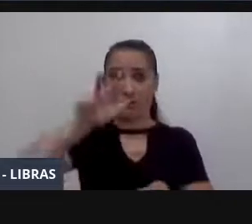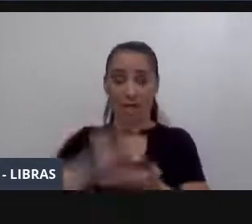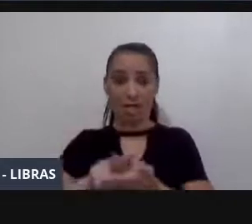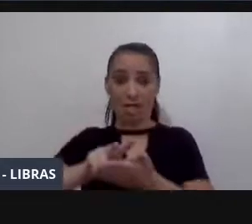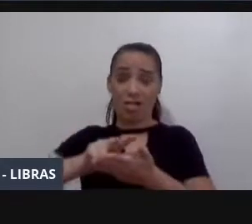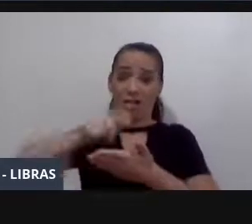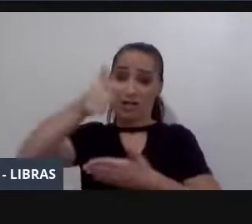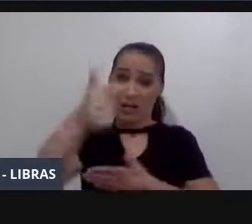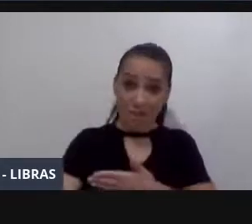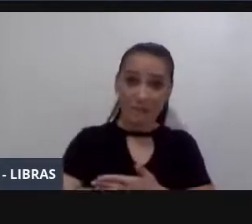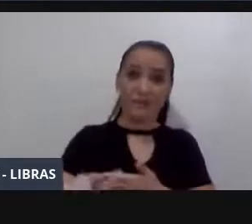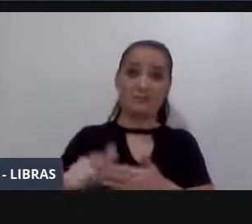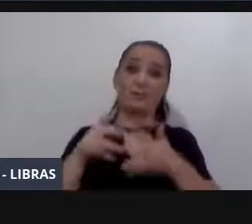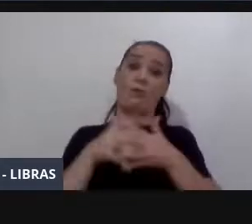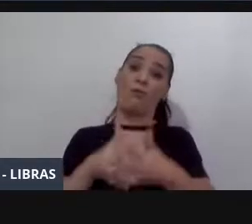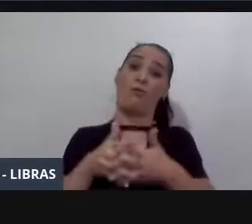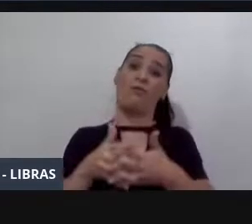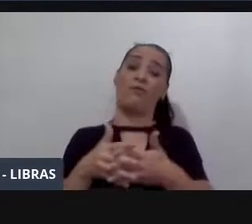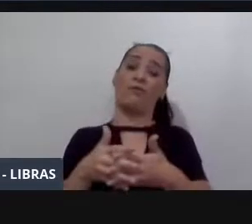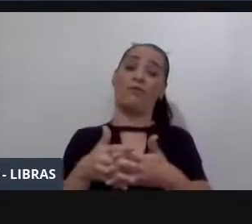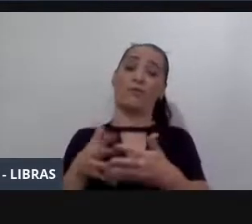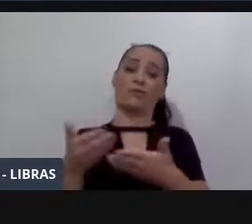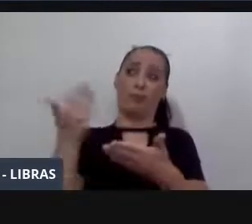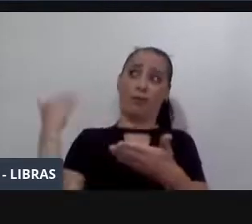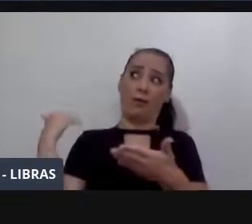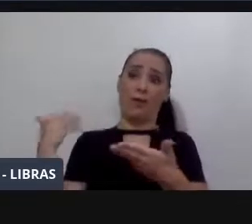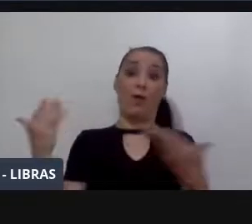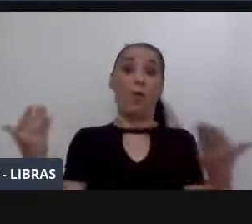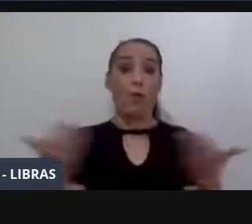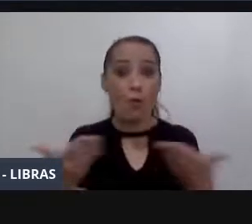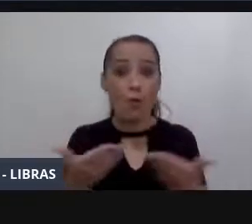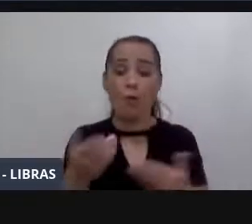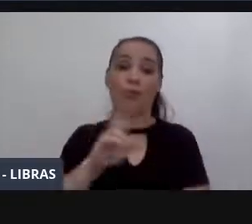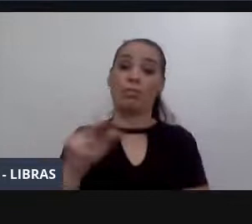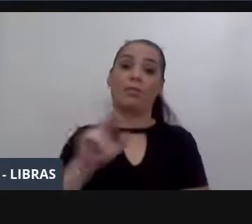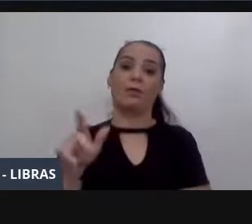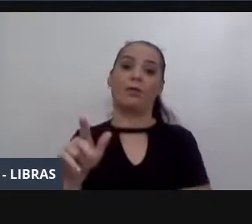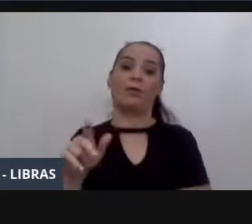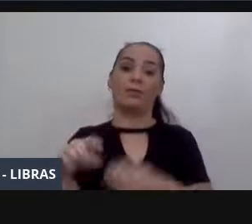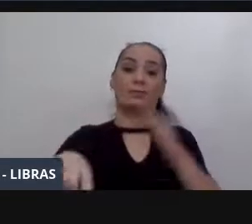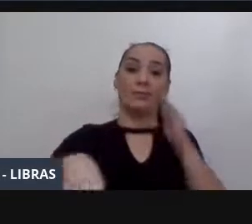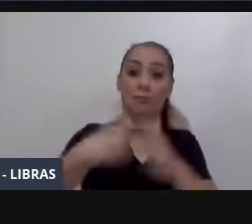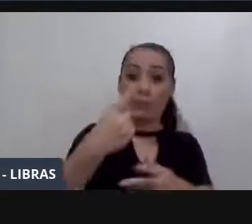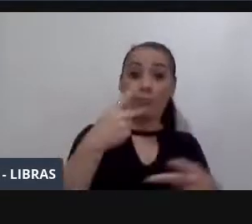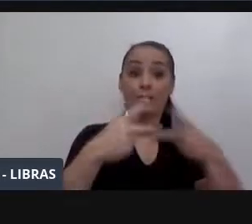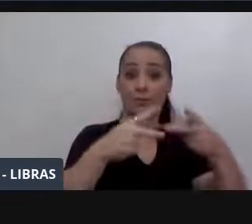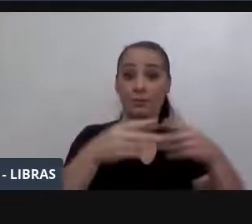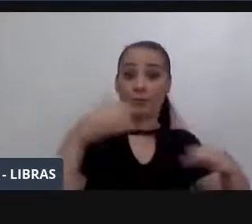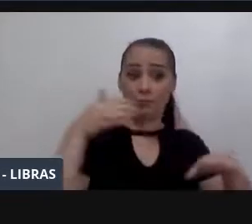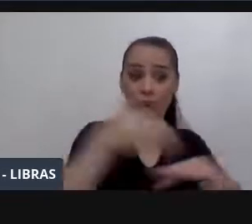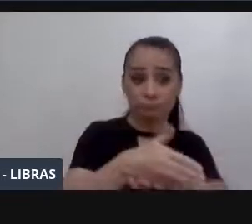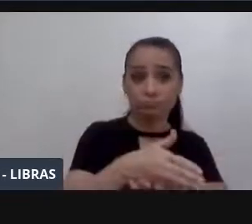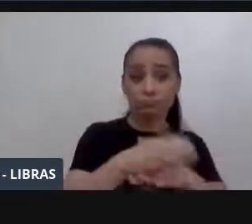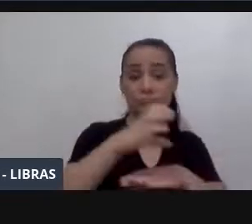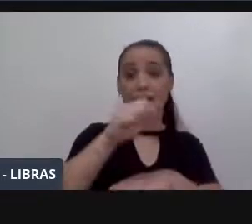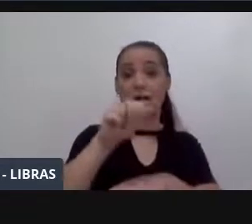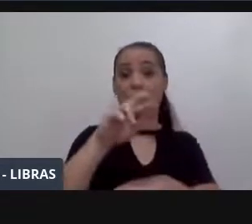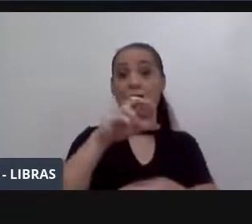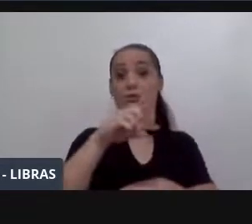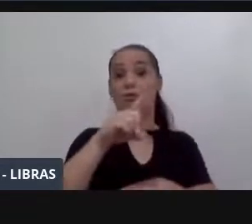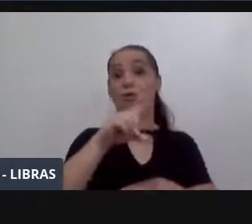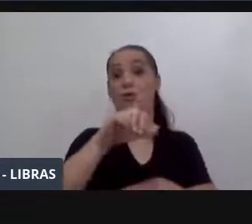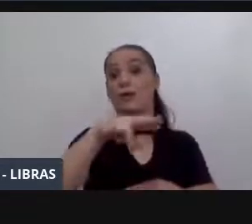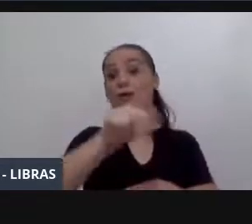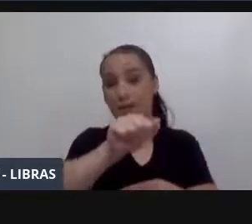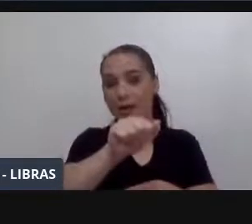Mas hoje não é mais. Hoje você vai primeiro para a plataforma Carolina Bori. A primeira coisa, a partir daí tudo